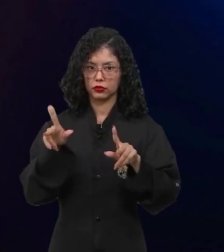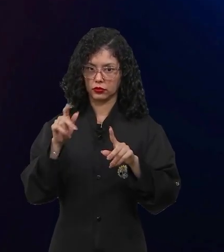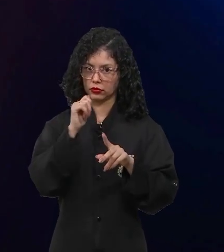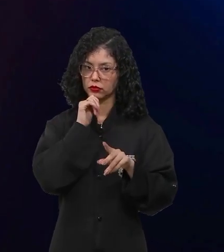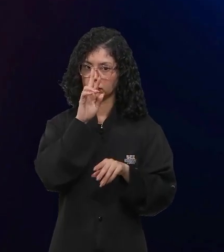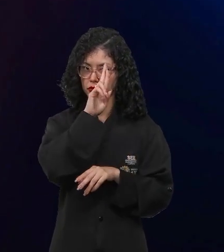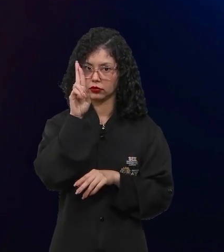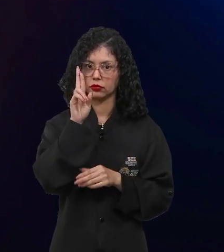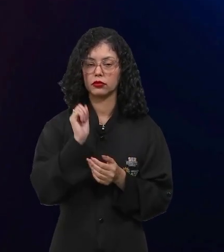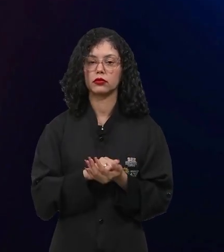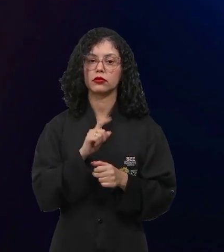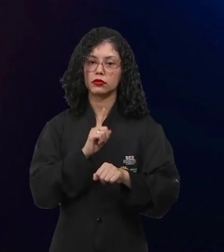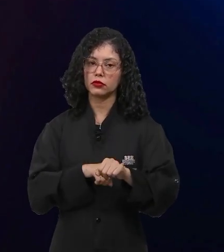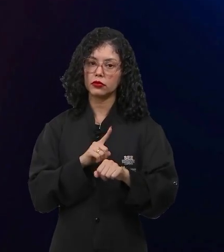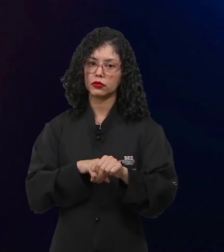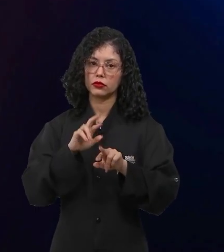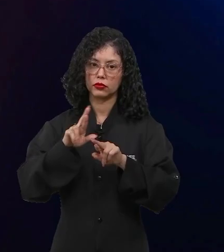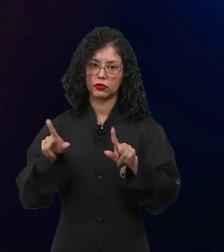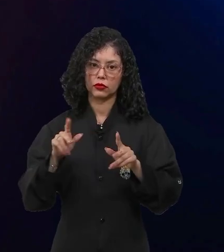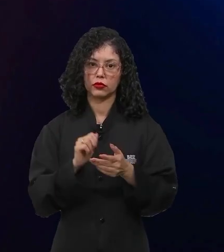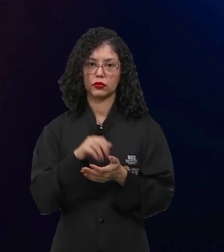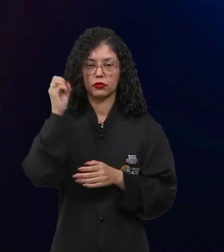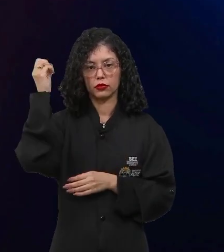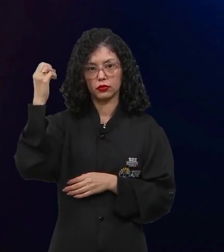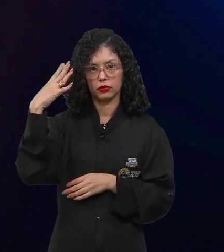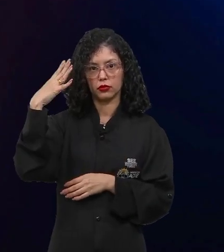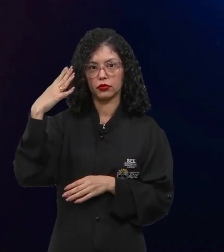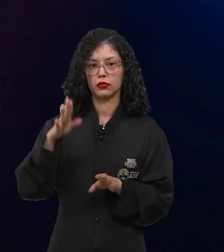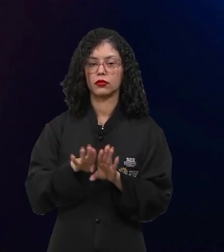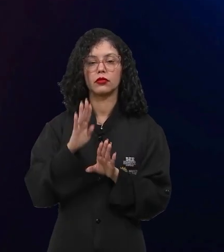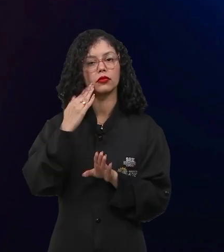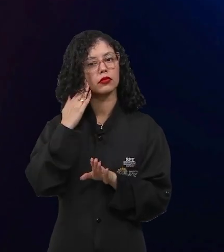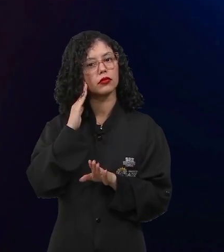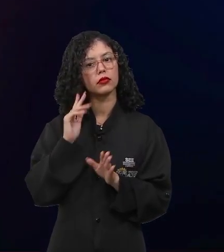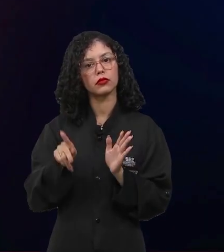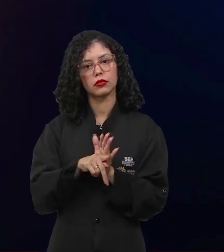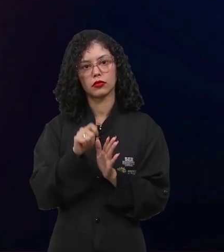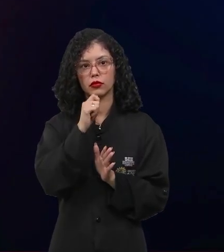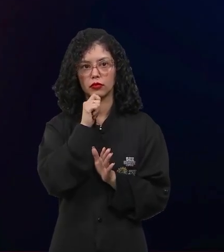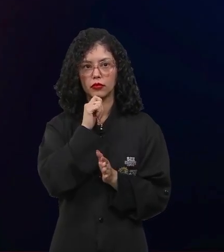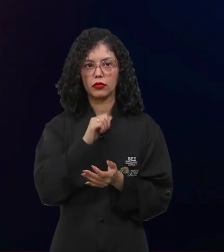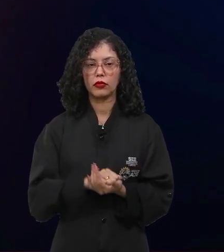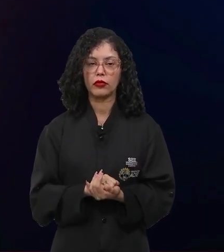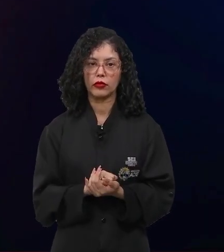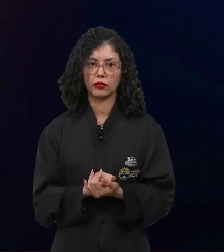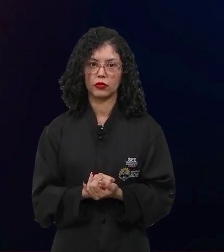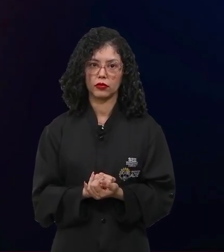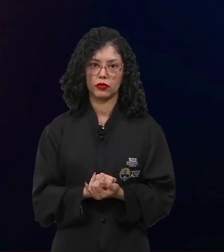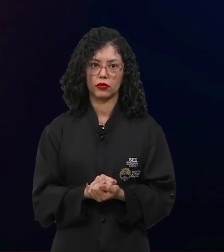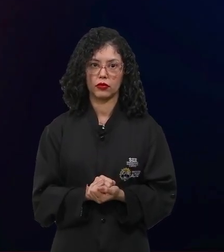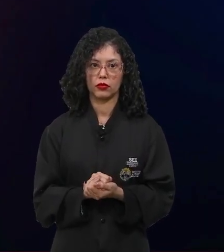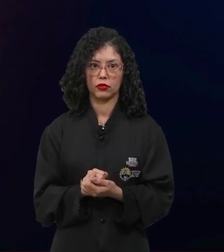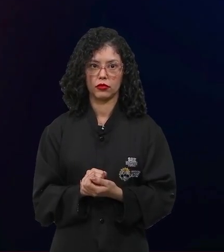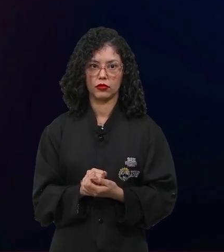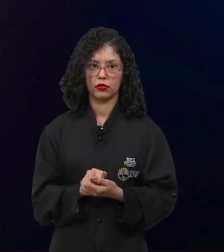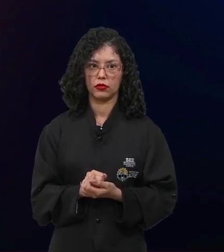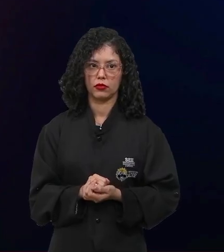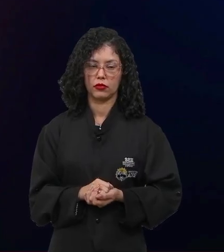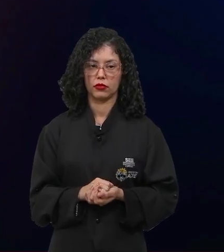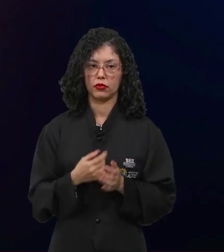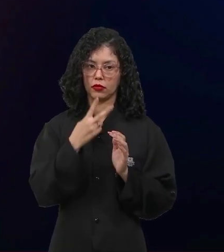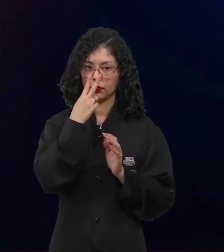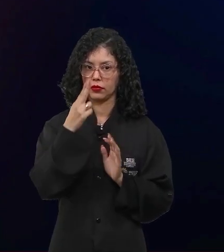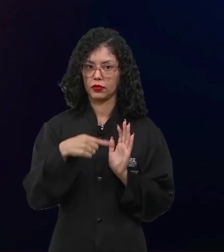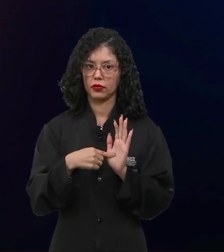da história, em tempos diferentes, a iluminação ela ajuda a compreender e tornar esse ambiente mais parecido com o que está